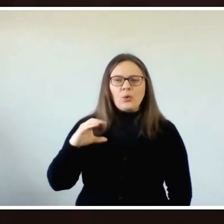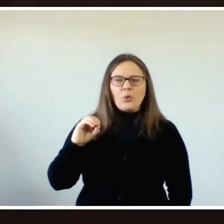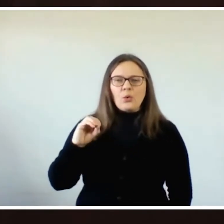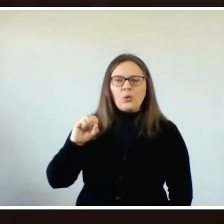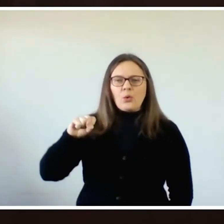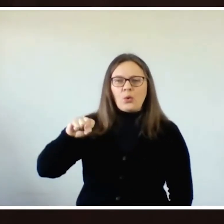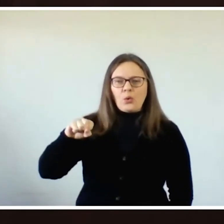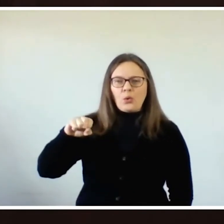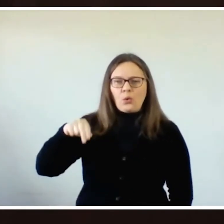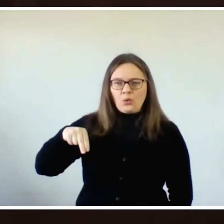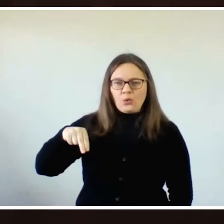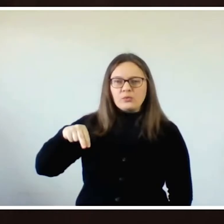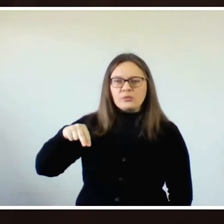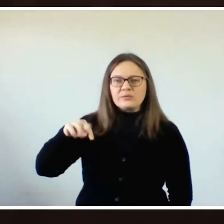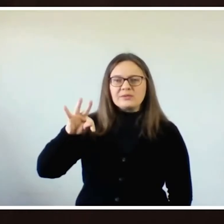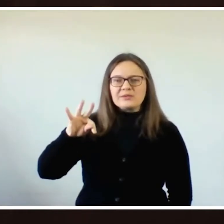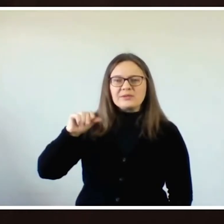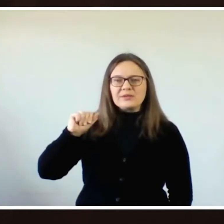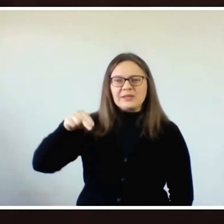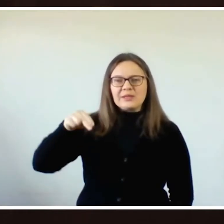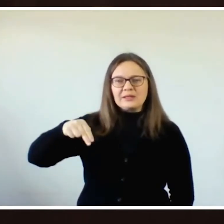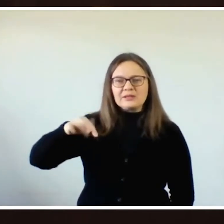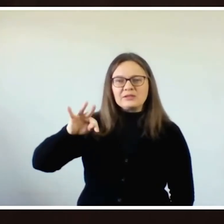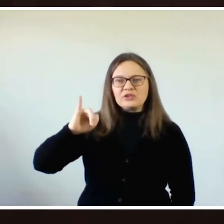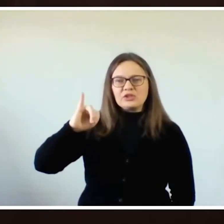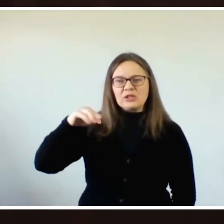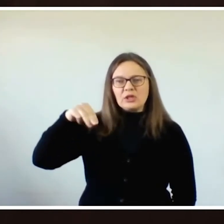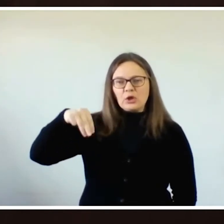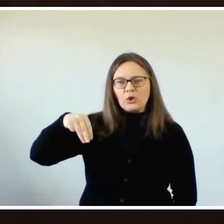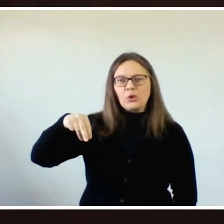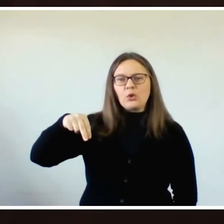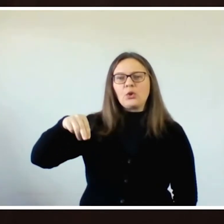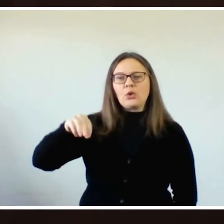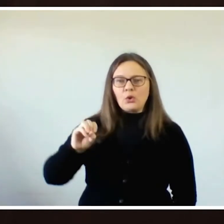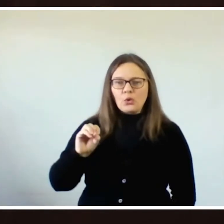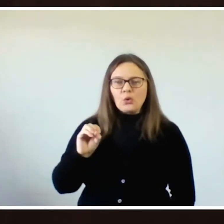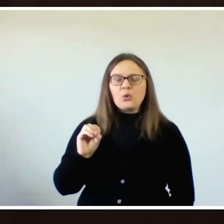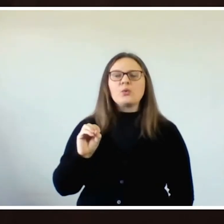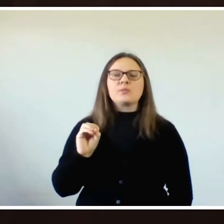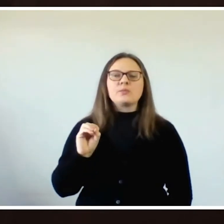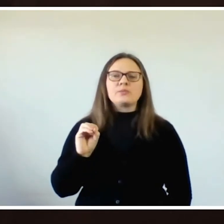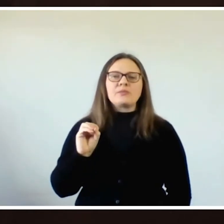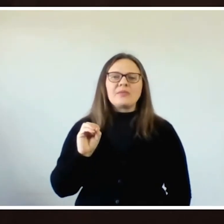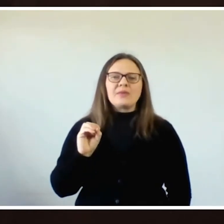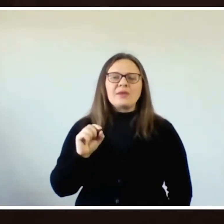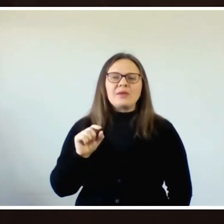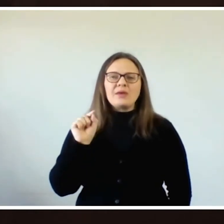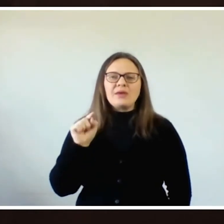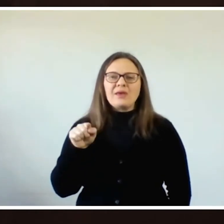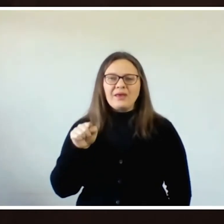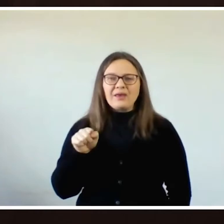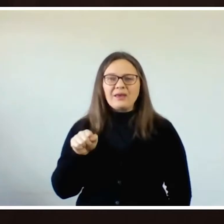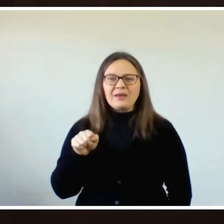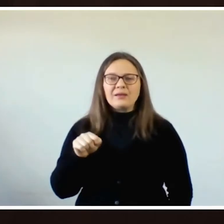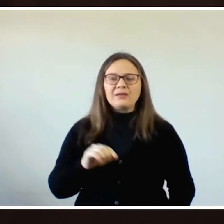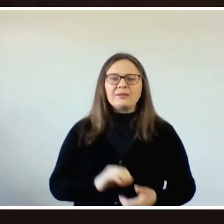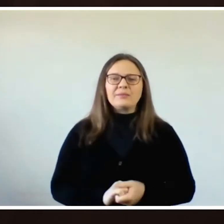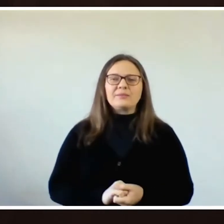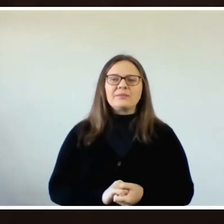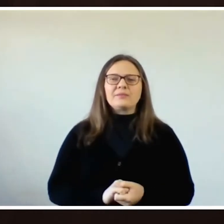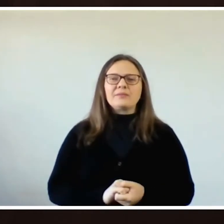árbitro nas controvérsias eclesiásticas. Eu estou usando o termo de André Miller. Então,